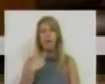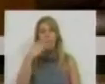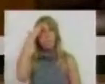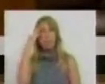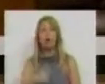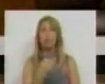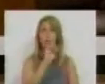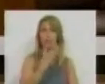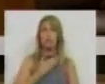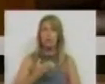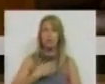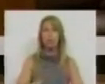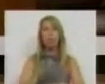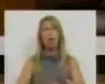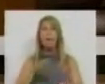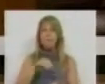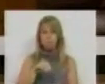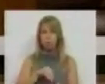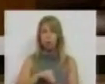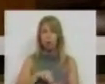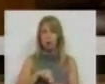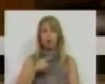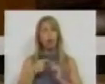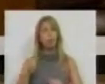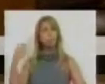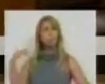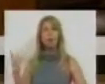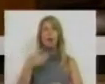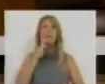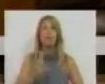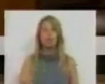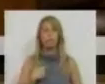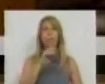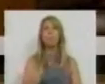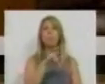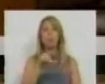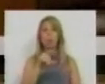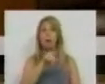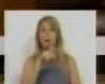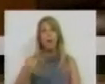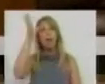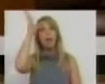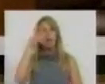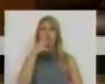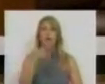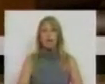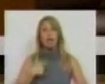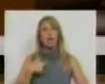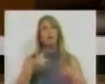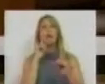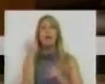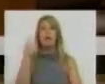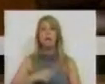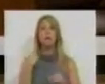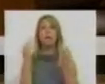posições não tão longínquas quanto isso de alguns dos seus dirigentes. Manuela Ferreira Leite referiu que as exigências do Tratado